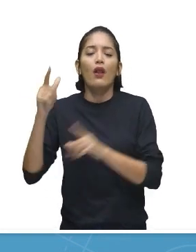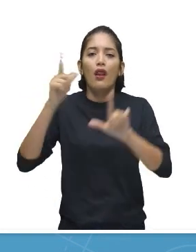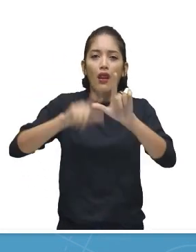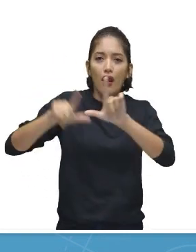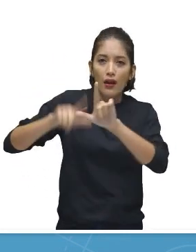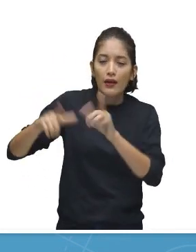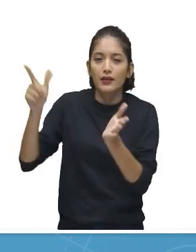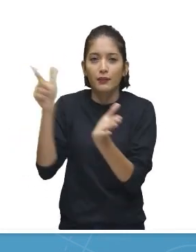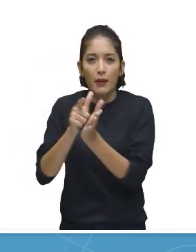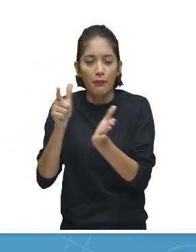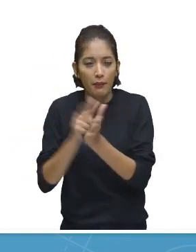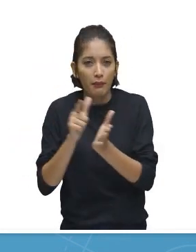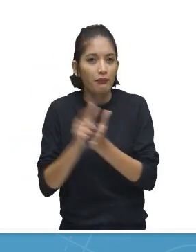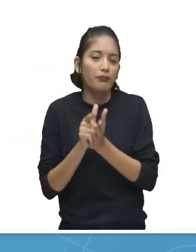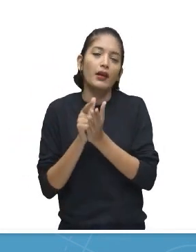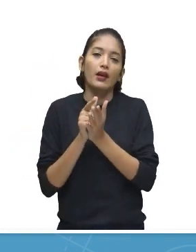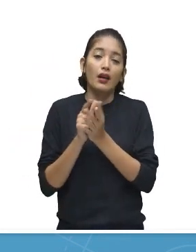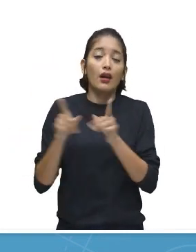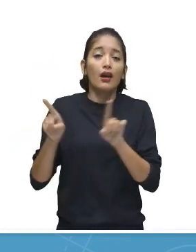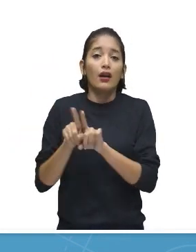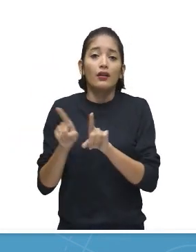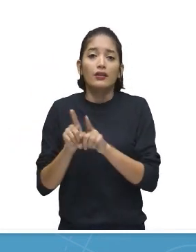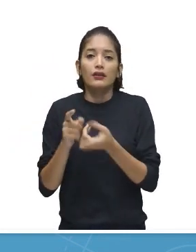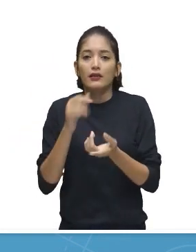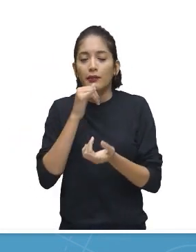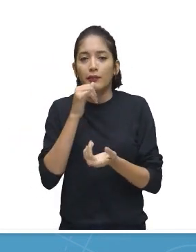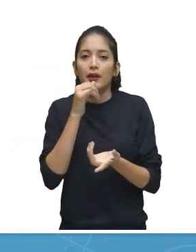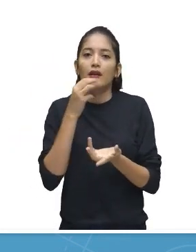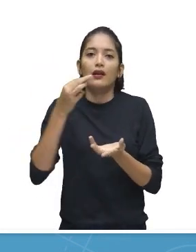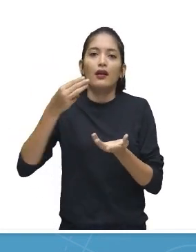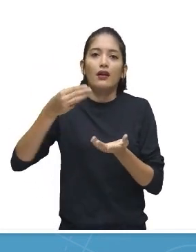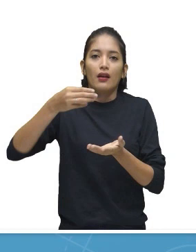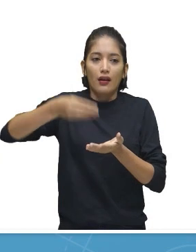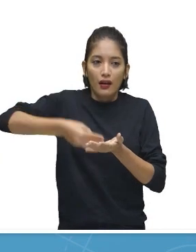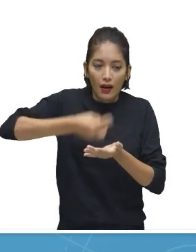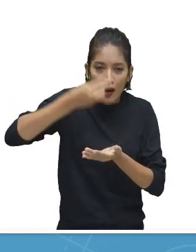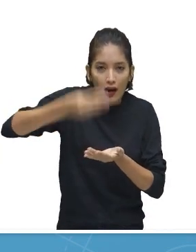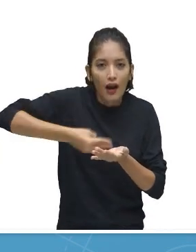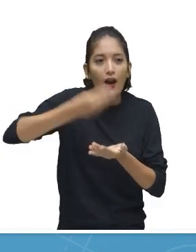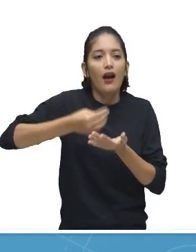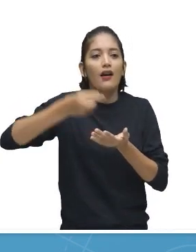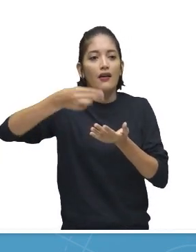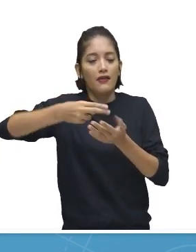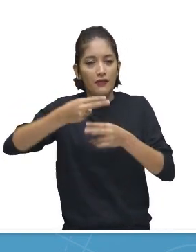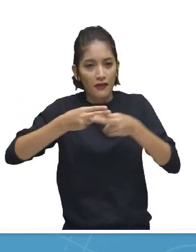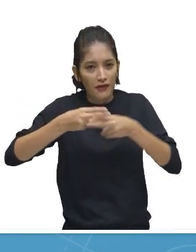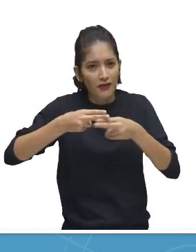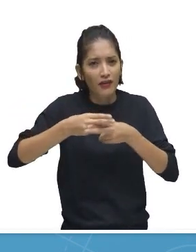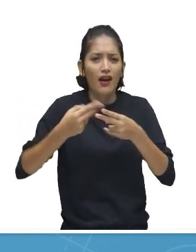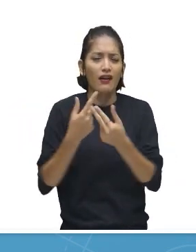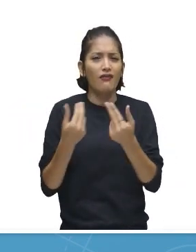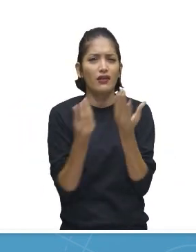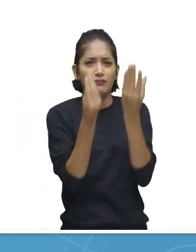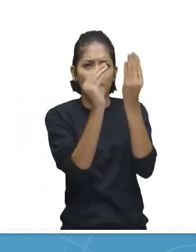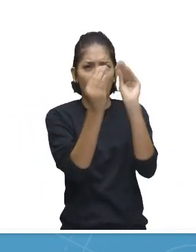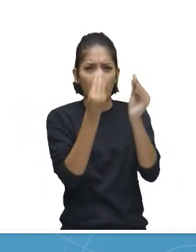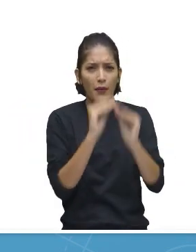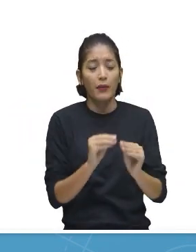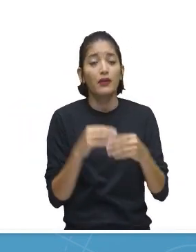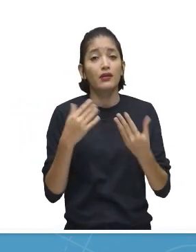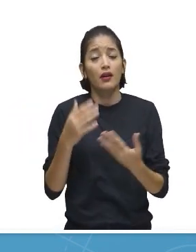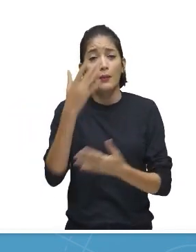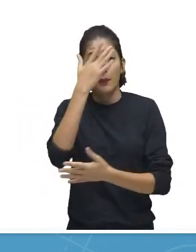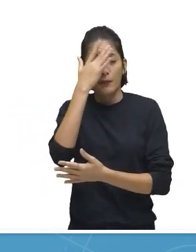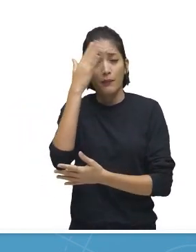letras, utensílios como garfo, faca. Então, e o espectador, ele pode pegar, ele